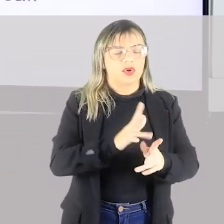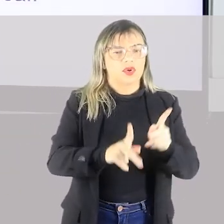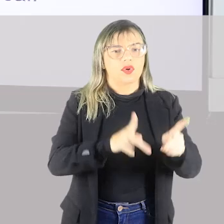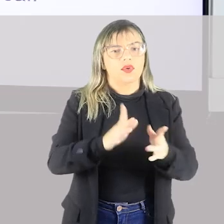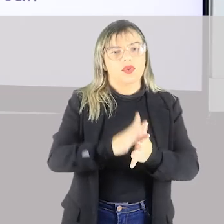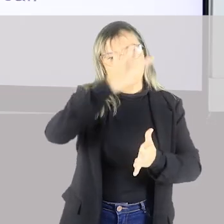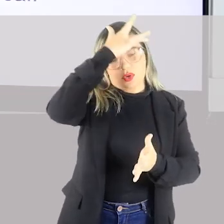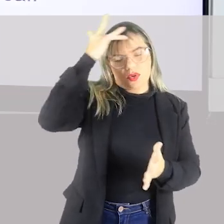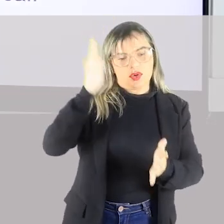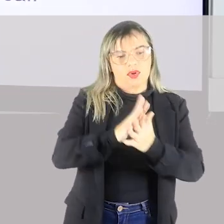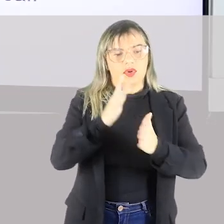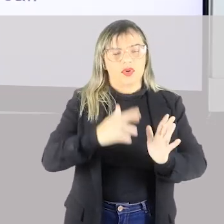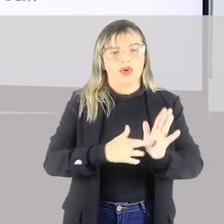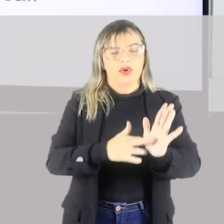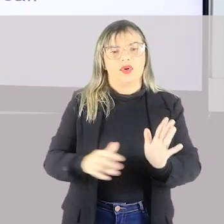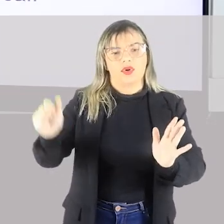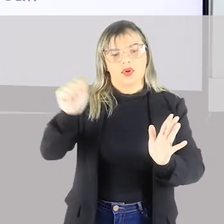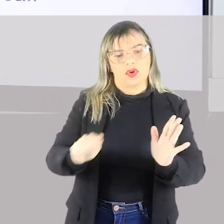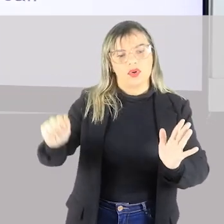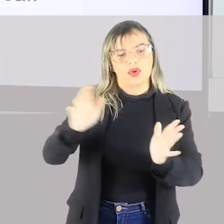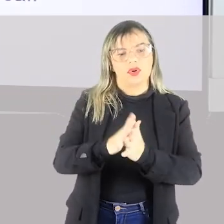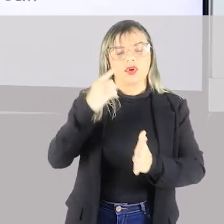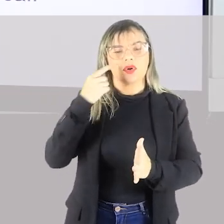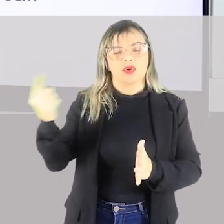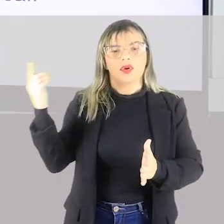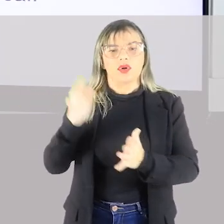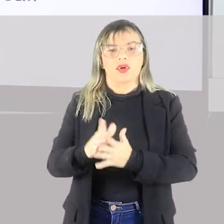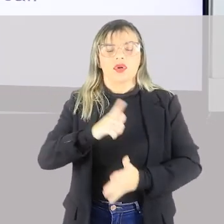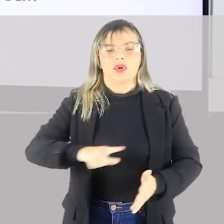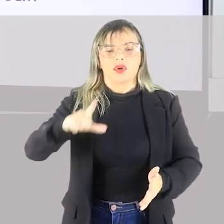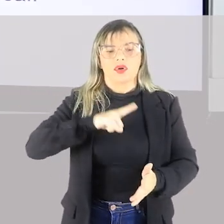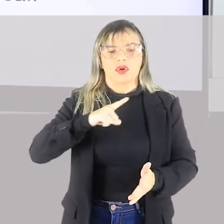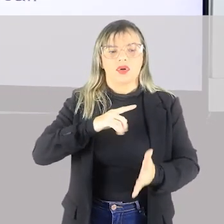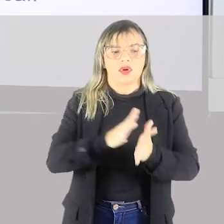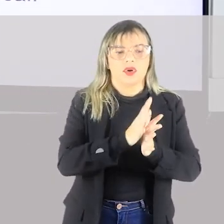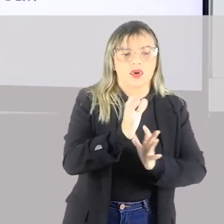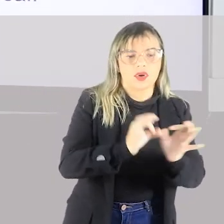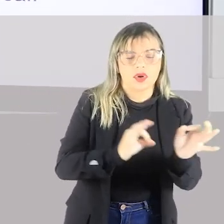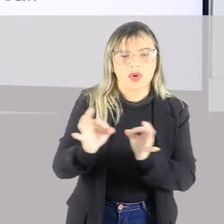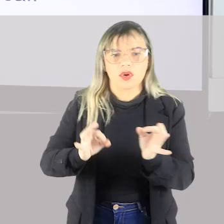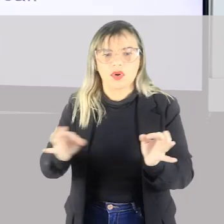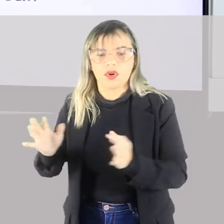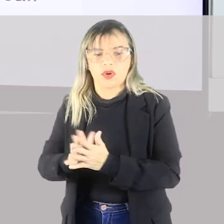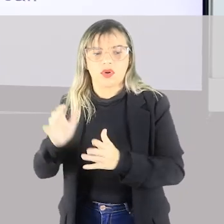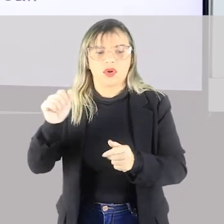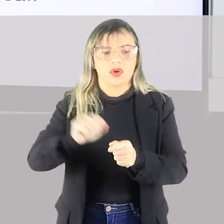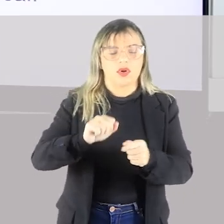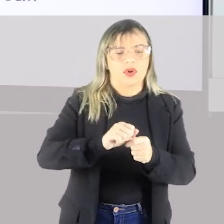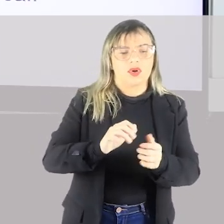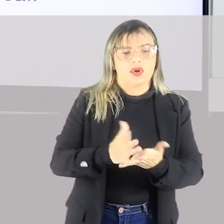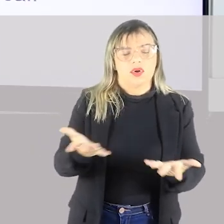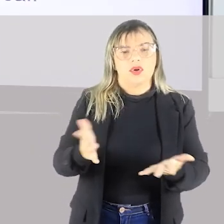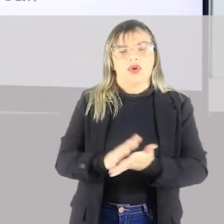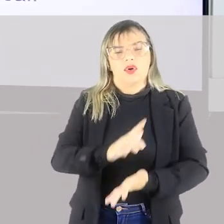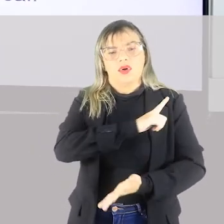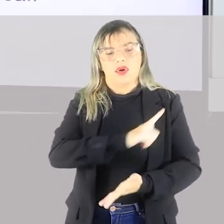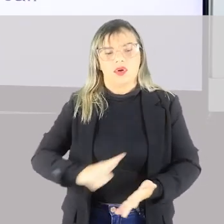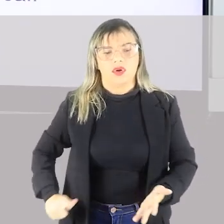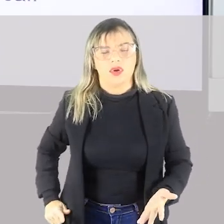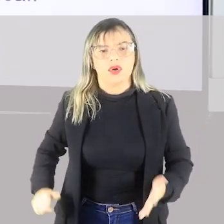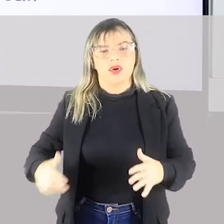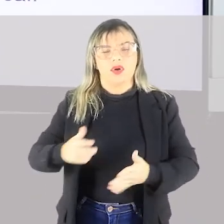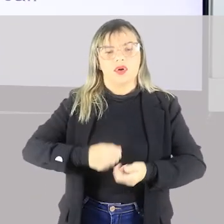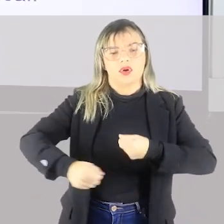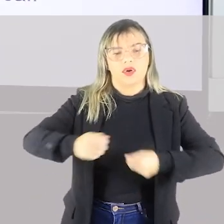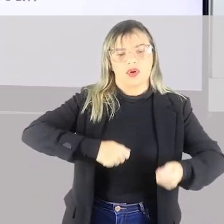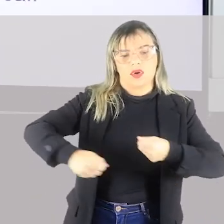os representantes da comunidade, eles devem planejar, produzir, governar